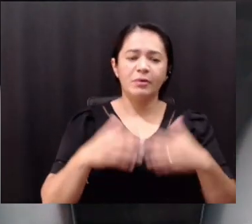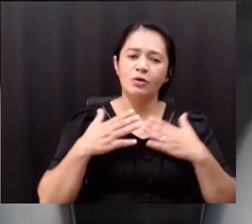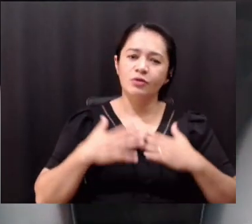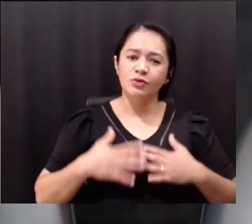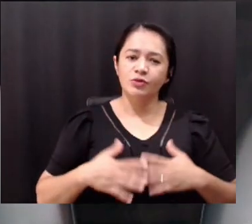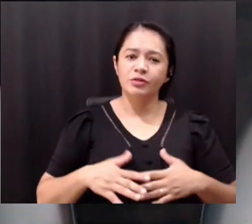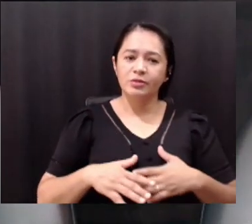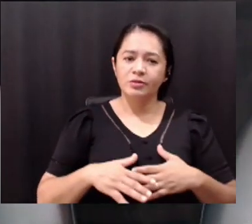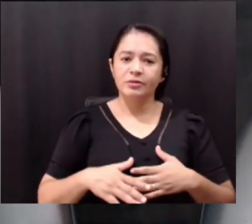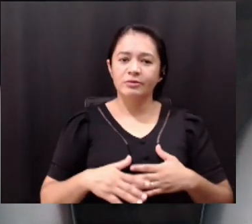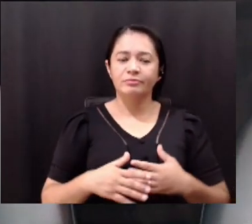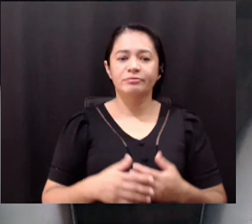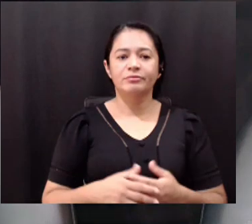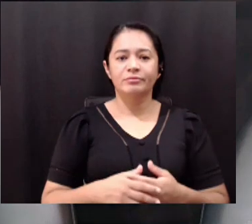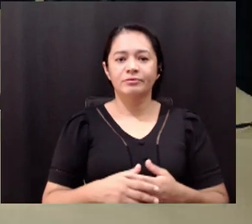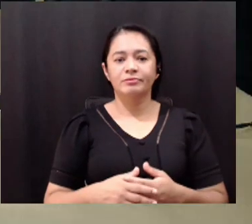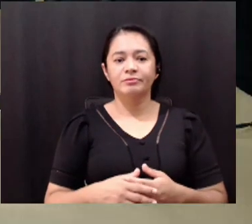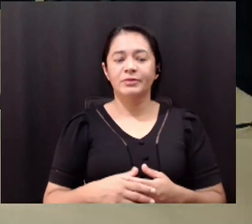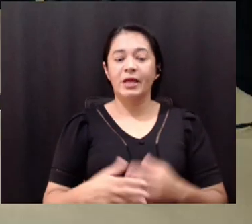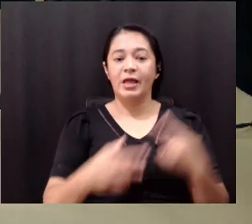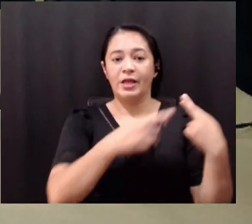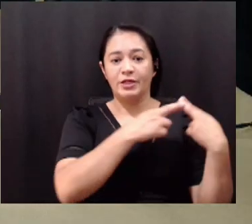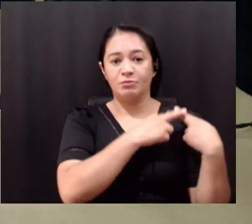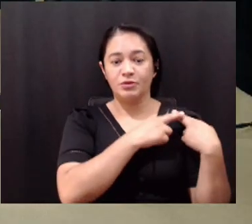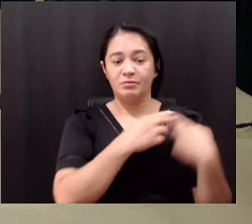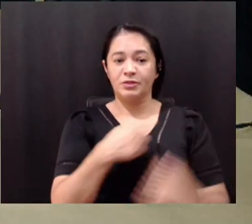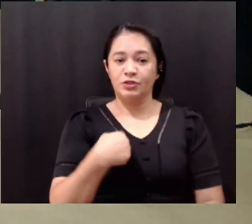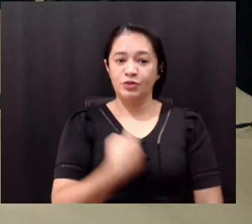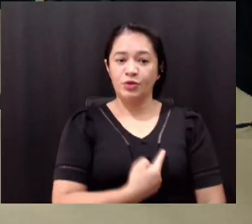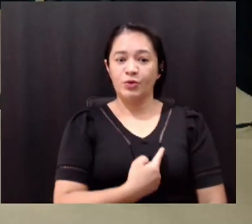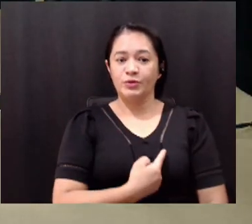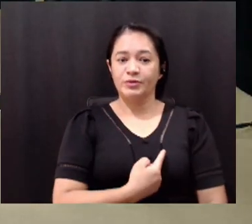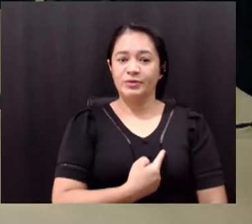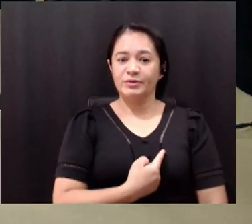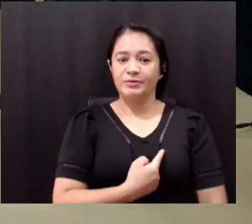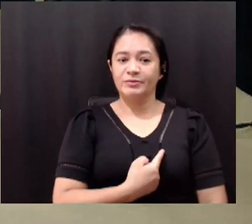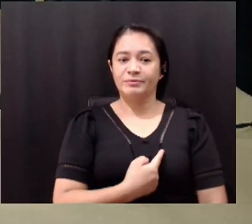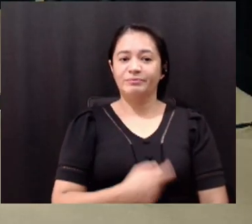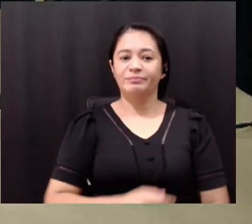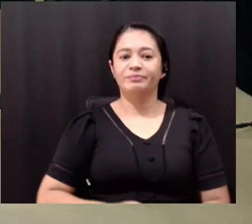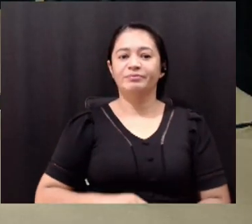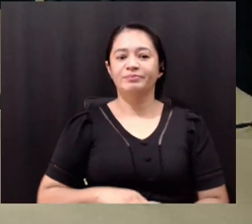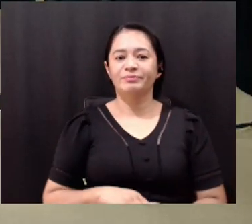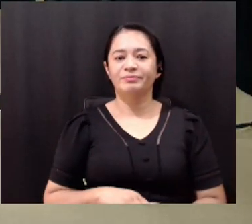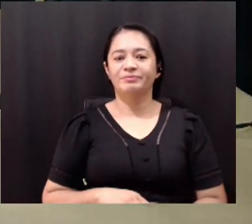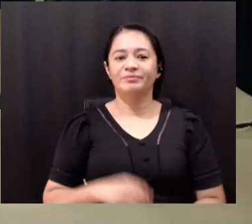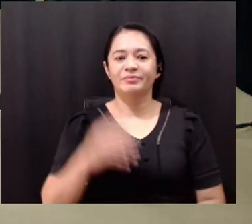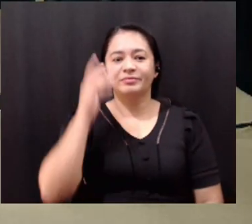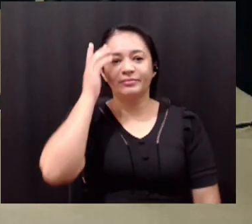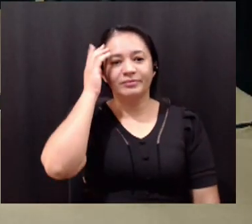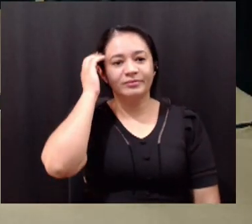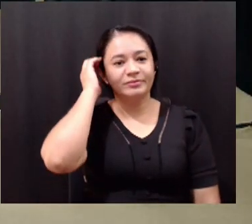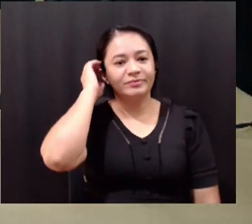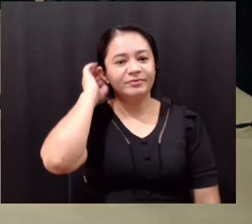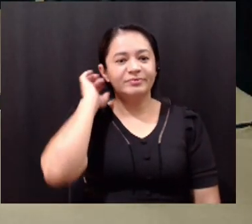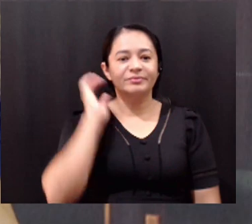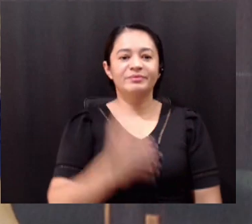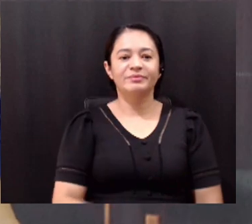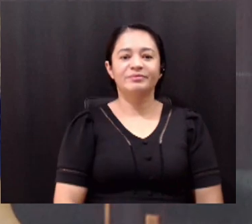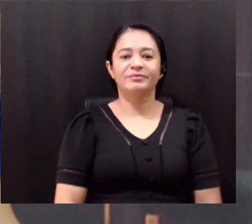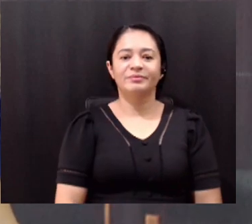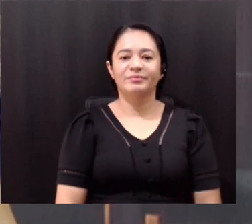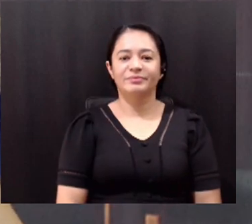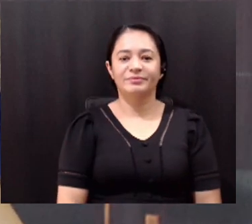que é da nossa responsabilidade, né? Muito bem, então, equilíbrio, né, doutora, por gentileza, Não, só doutora fazer Adriana. uma complementação,